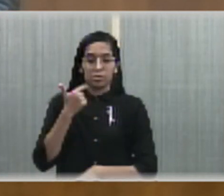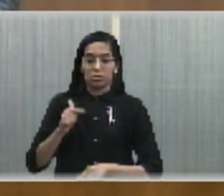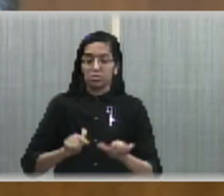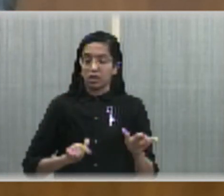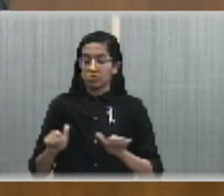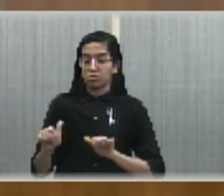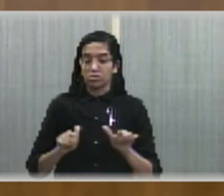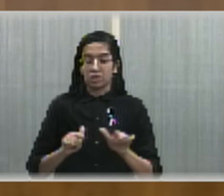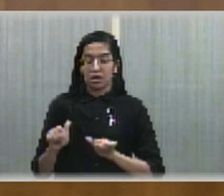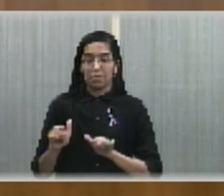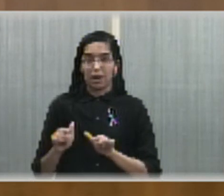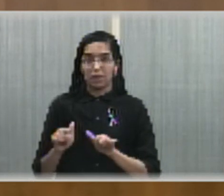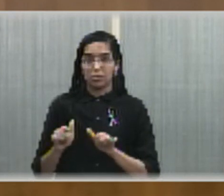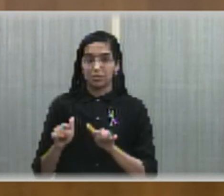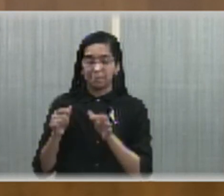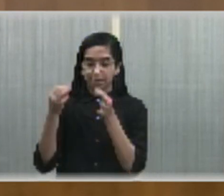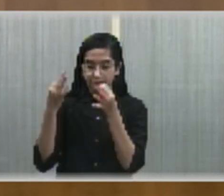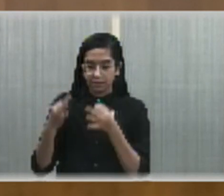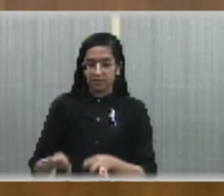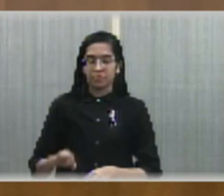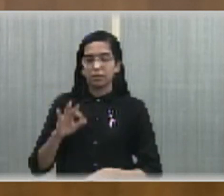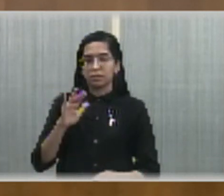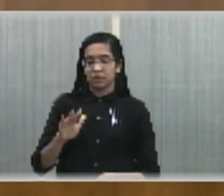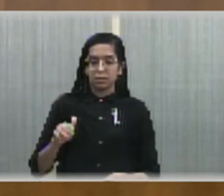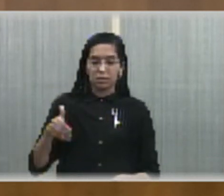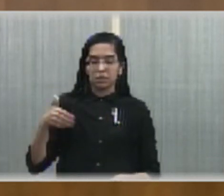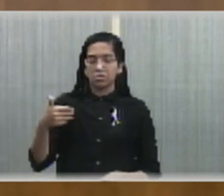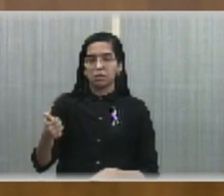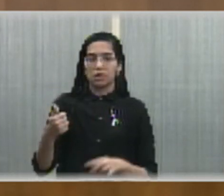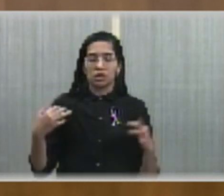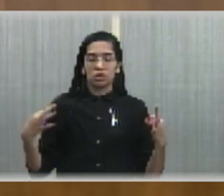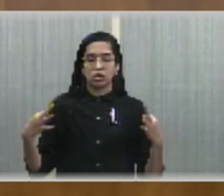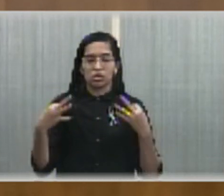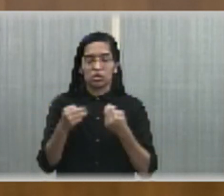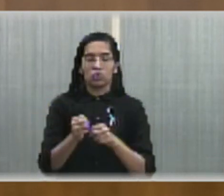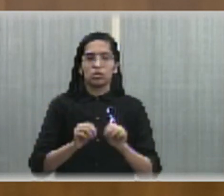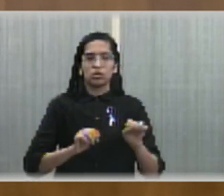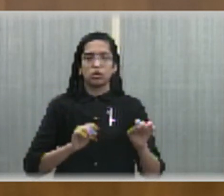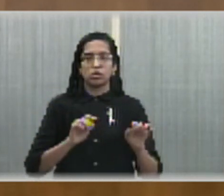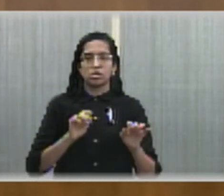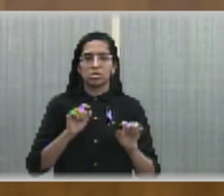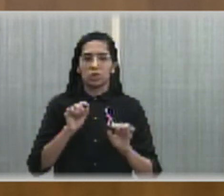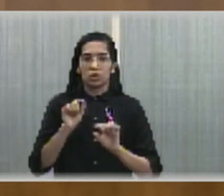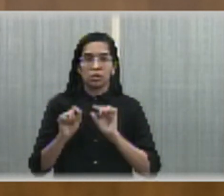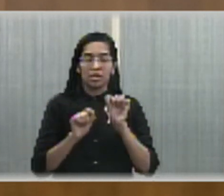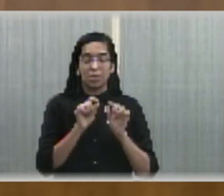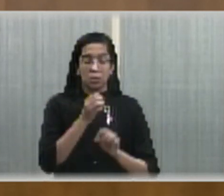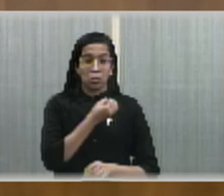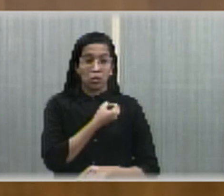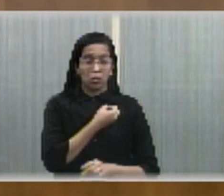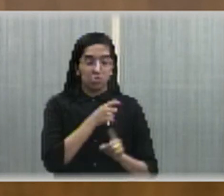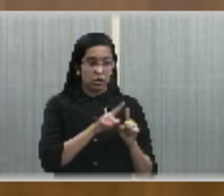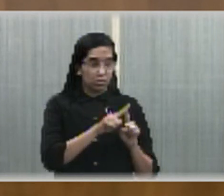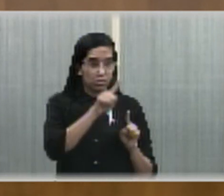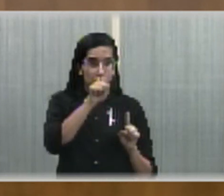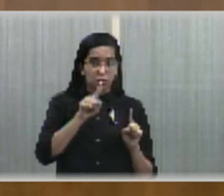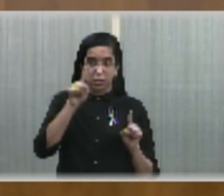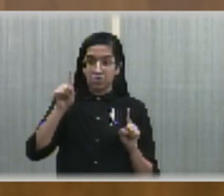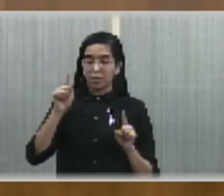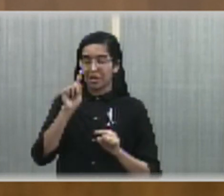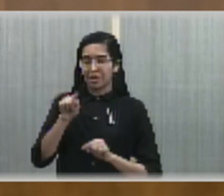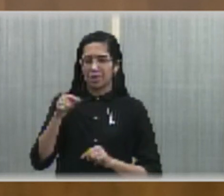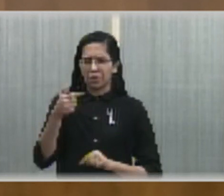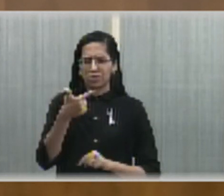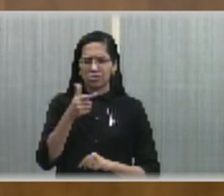trabalho efetivo para melhorar esses indicadores. E o Piauí, depois de 20 anos desse